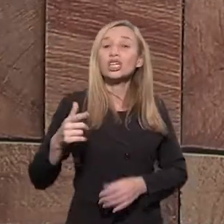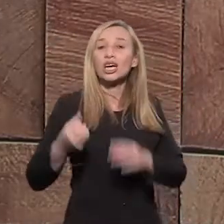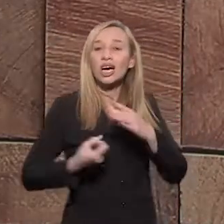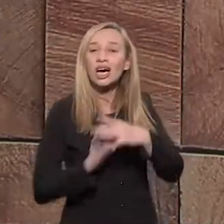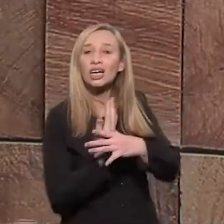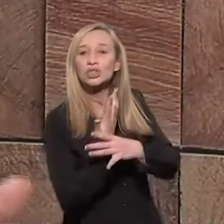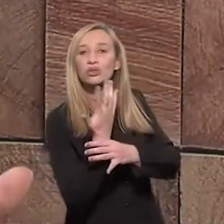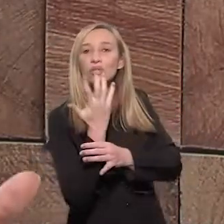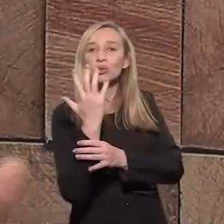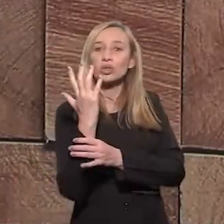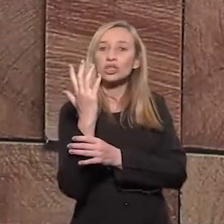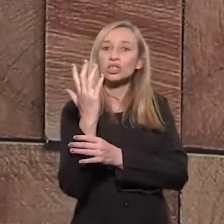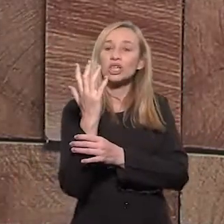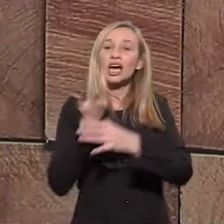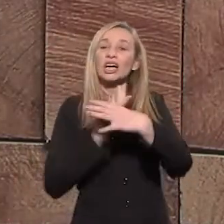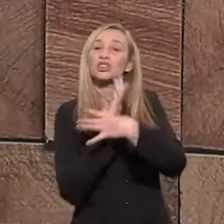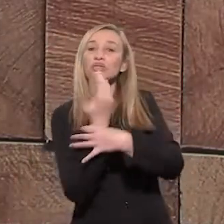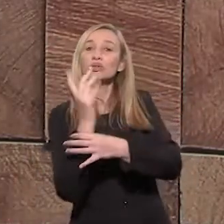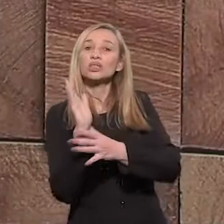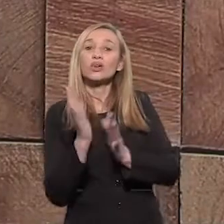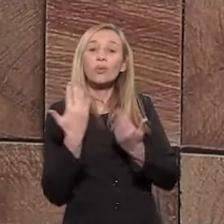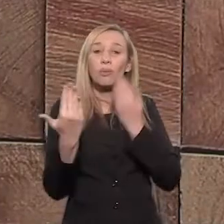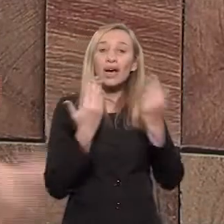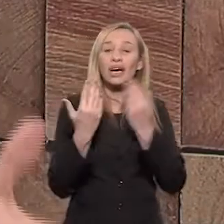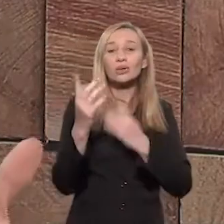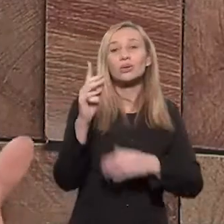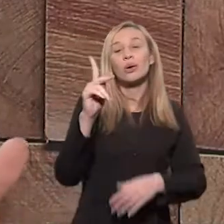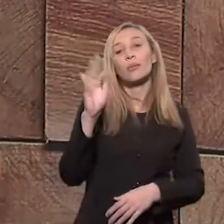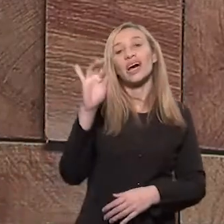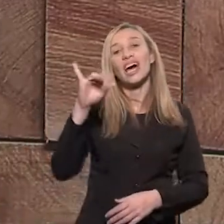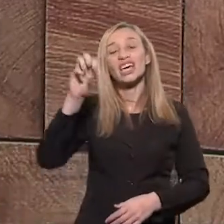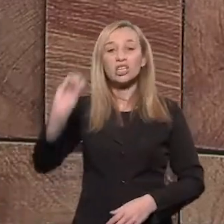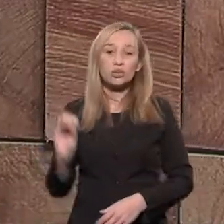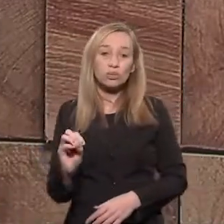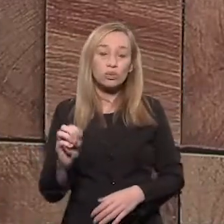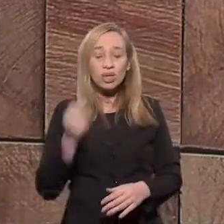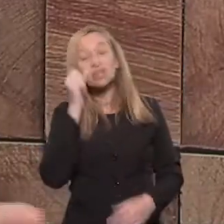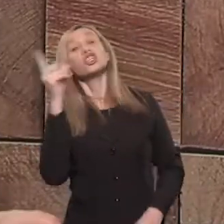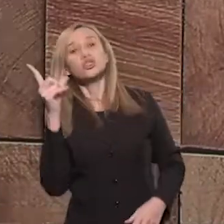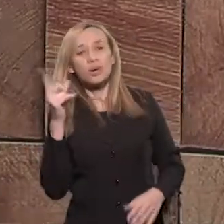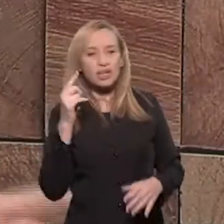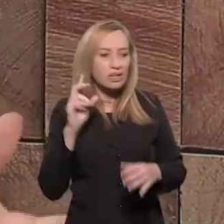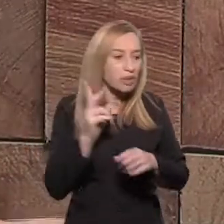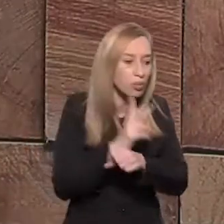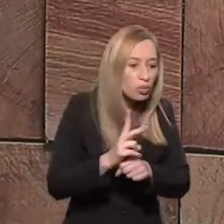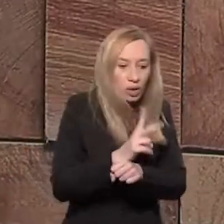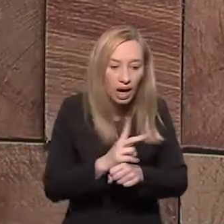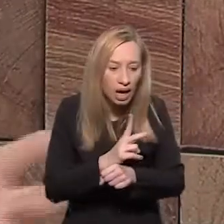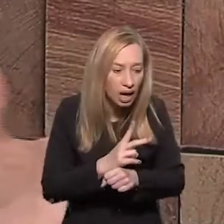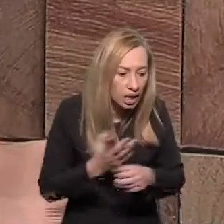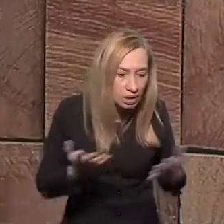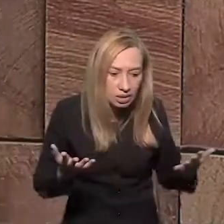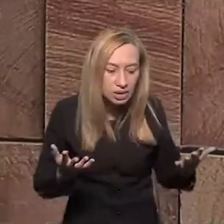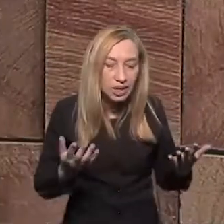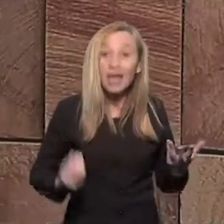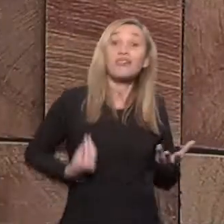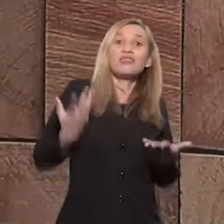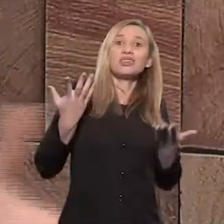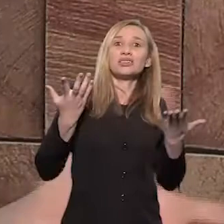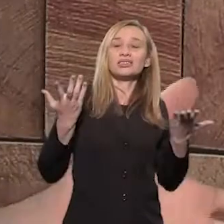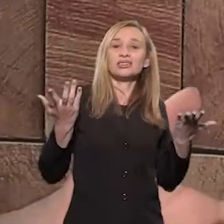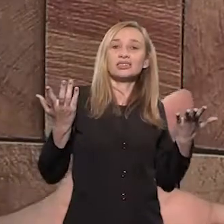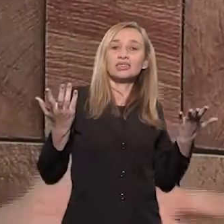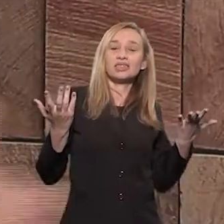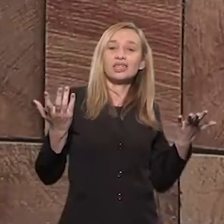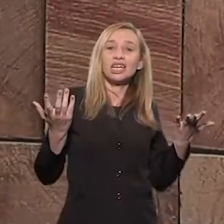aquelas flores. Aquelas flores são um sinal de uma espécie de paraíso para ele. Quando ele acorda, ele vai procurar as roseiras e é tudo... É